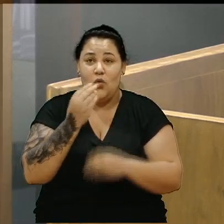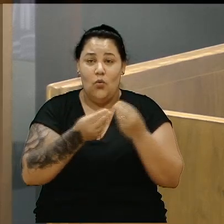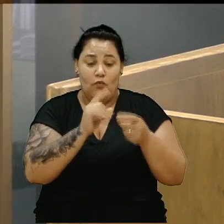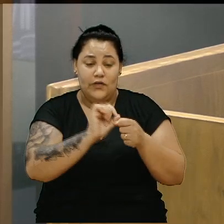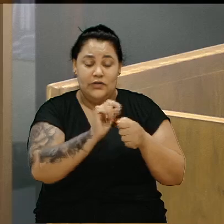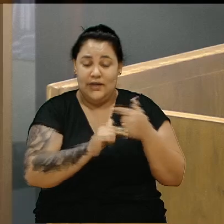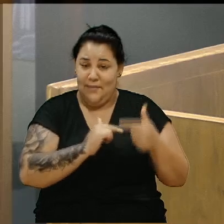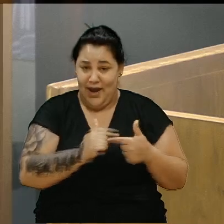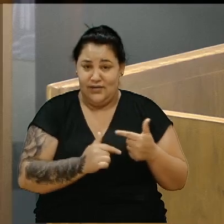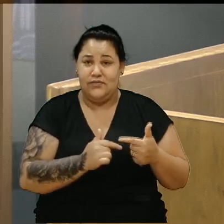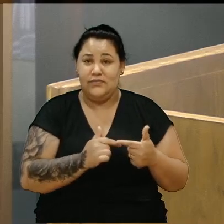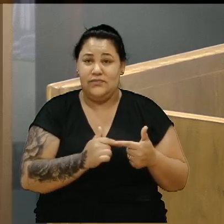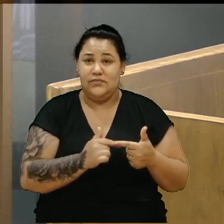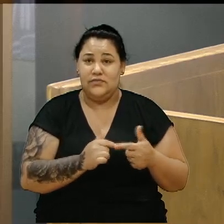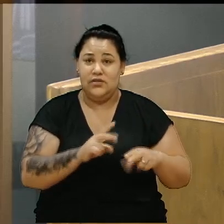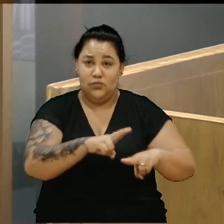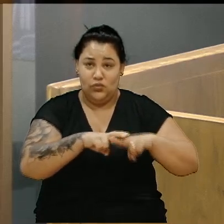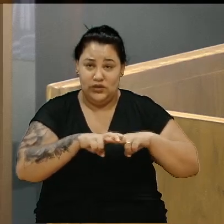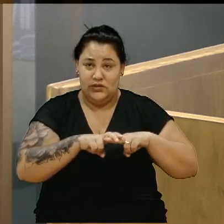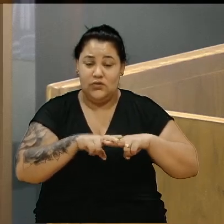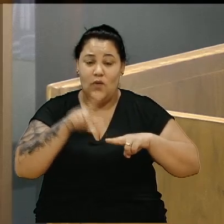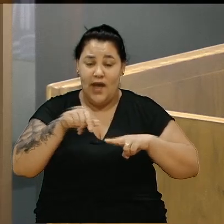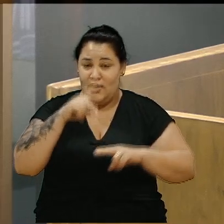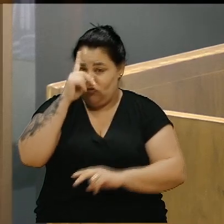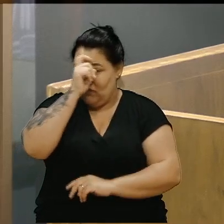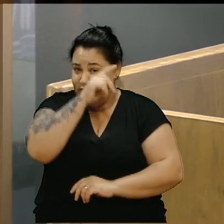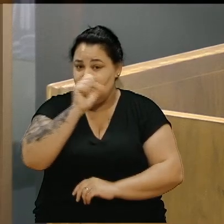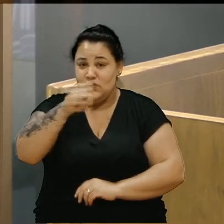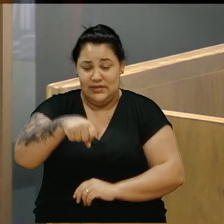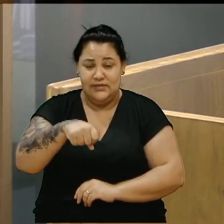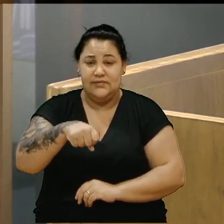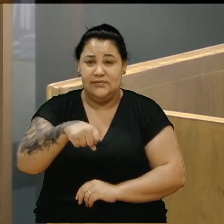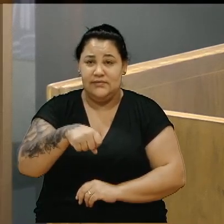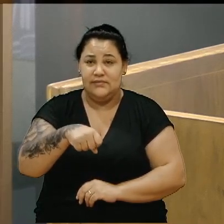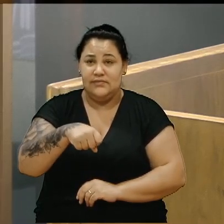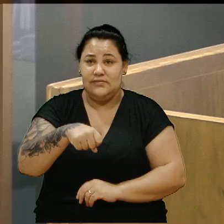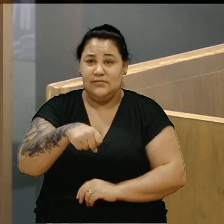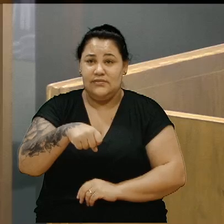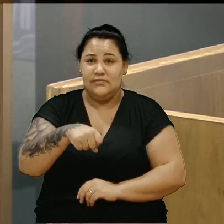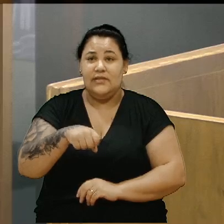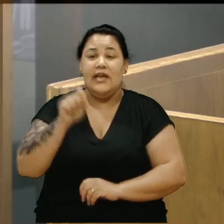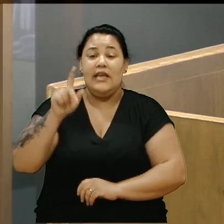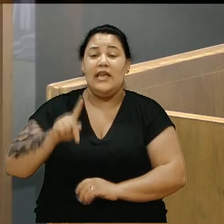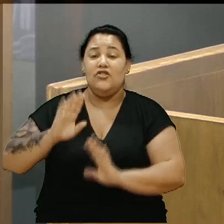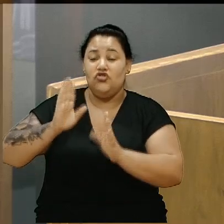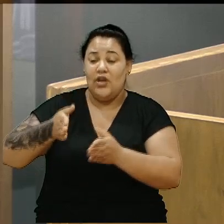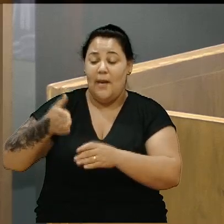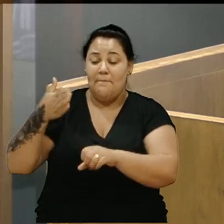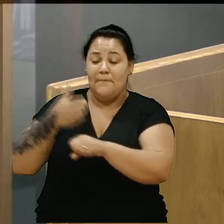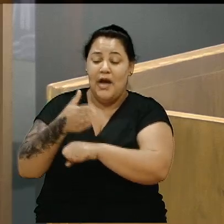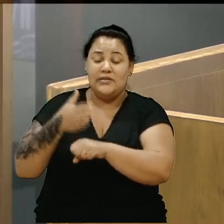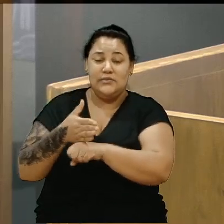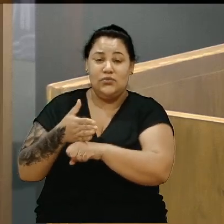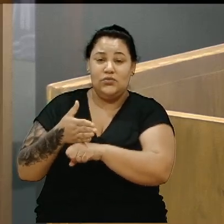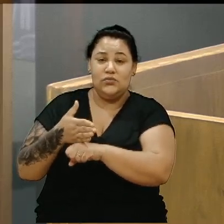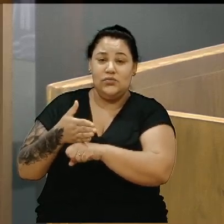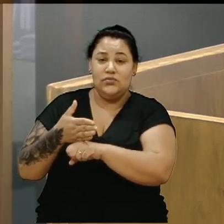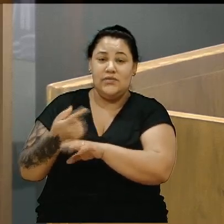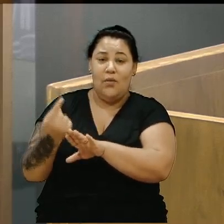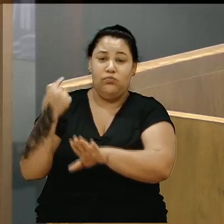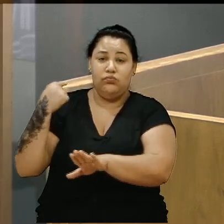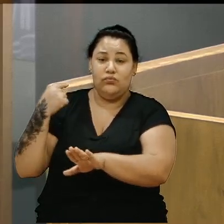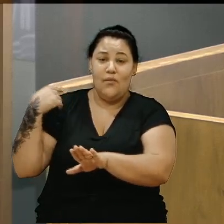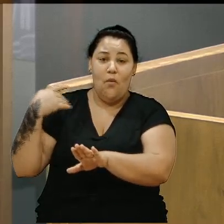trabalho, e por isso que foi uma grande dificuldade, e aqueles que já estavam na legislatura passada, nós não tivemos, por isso,